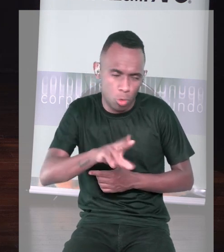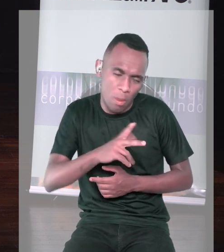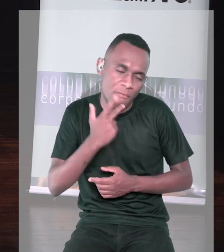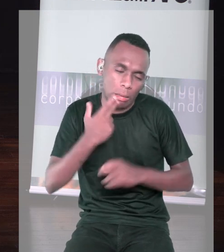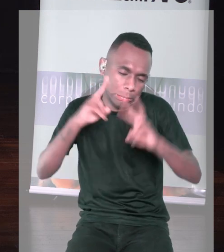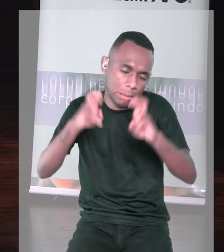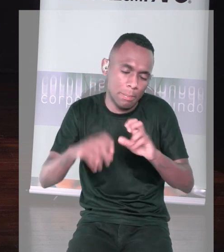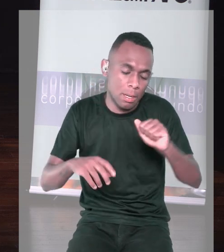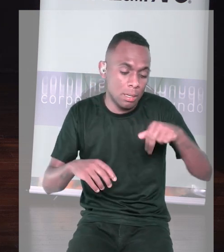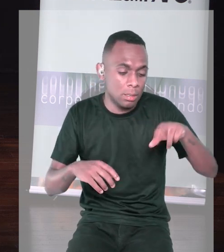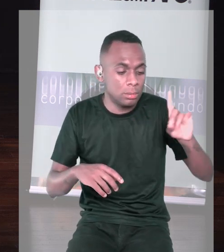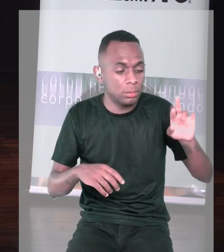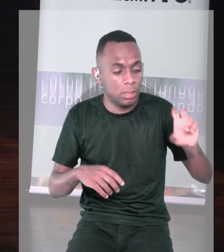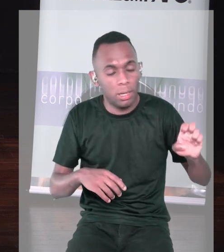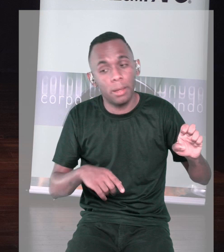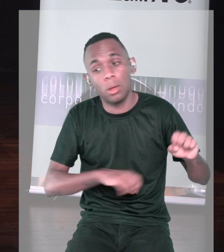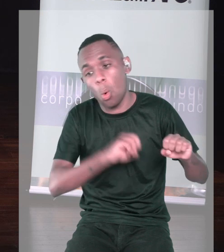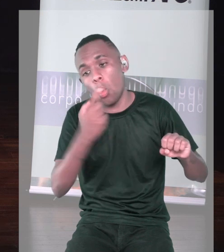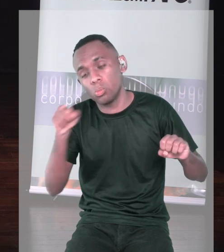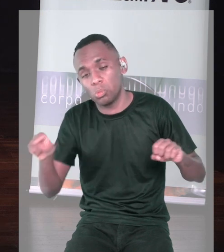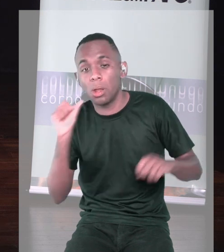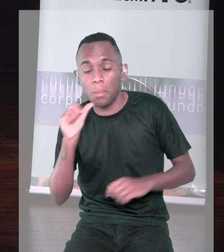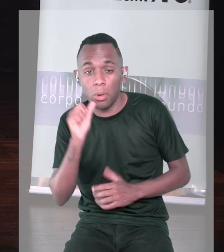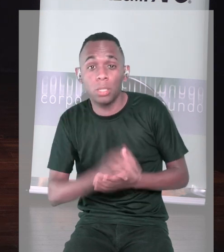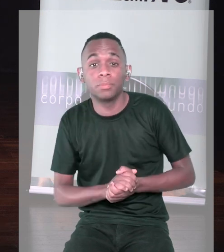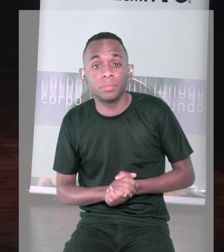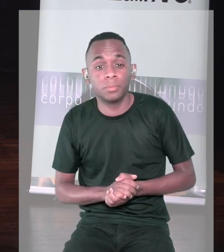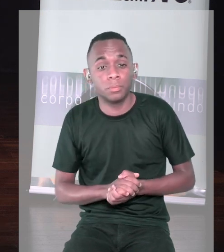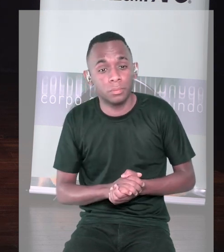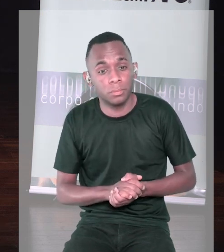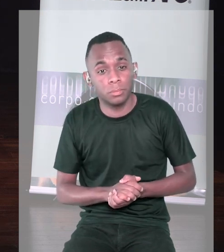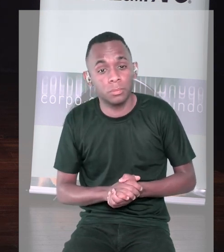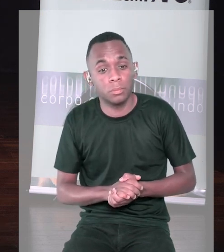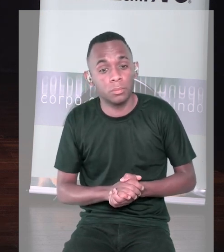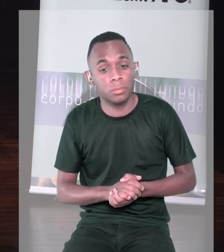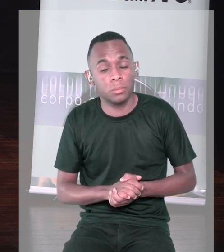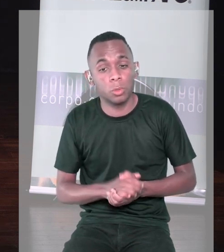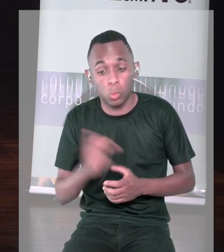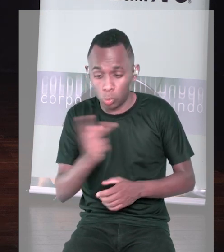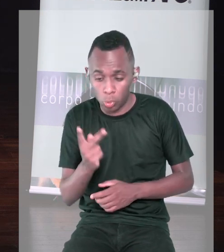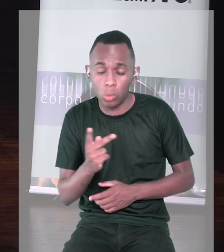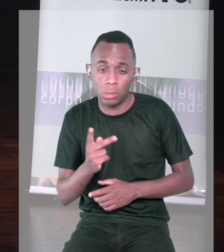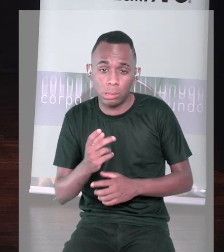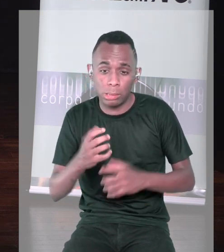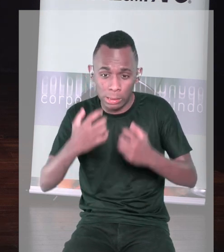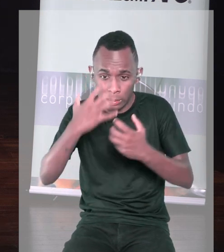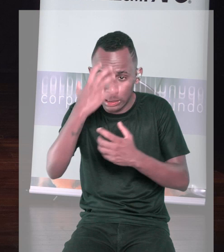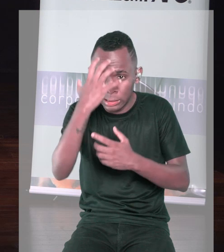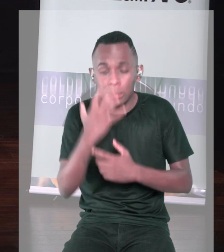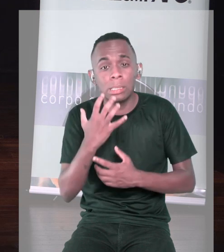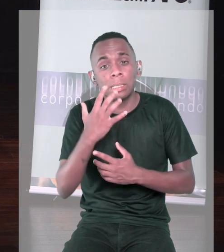evidentemente não falando do André e da Doreen exatamente, mas podia ser. Ambos estão certos,